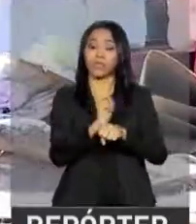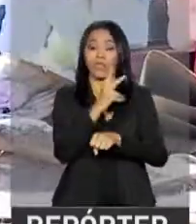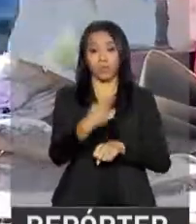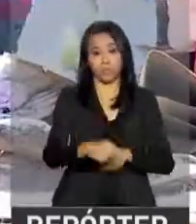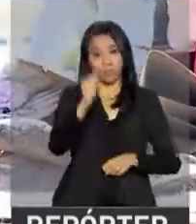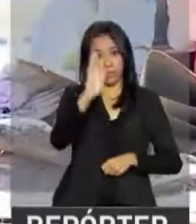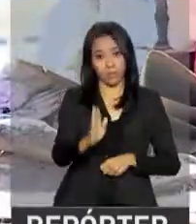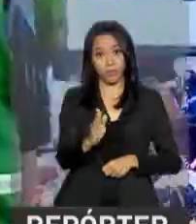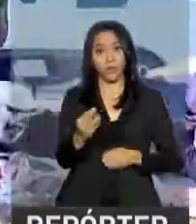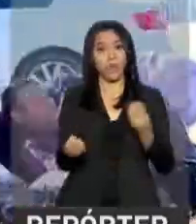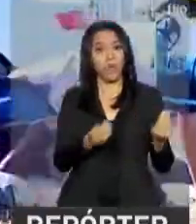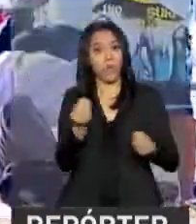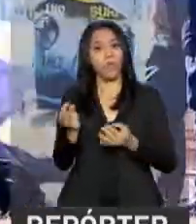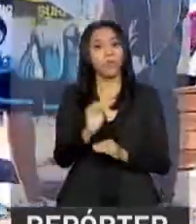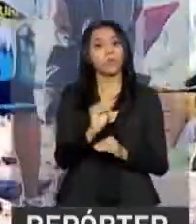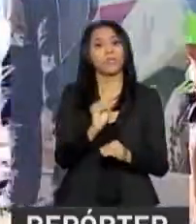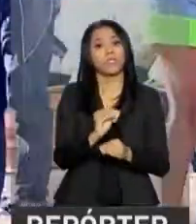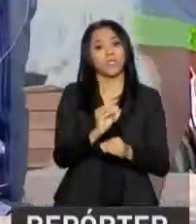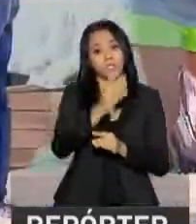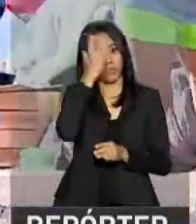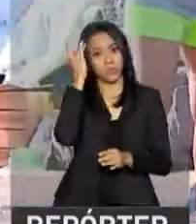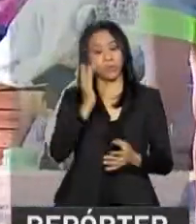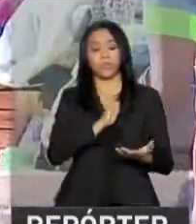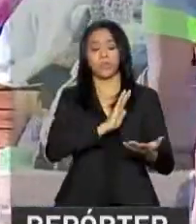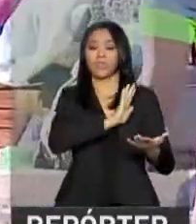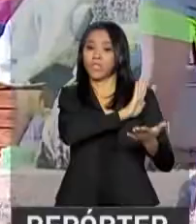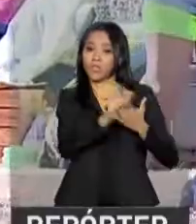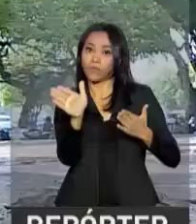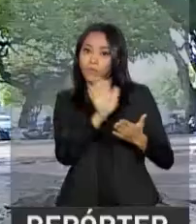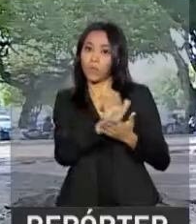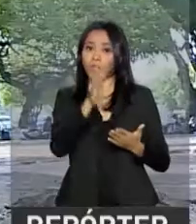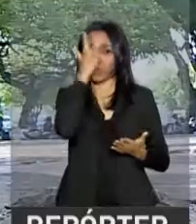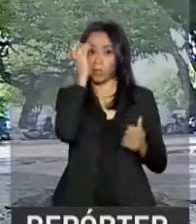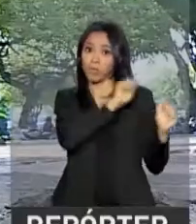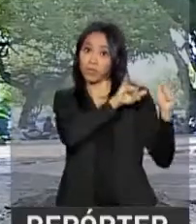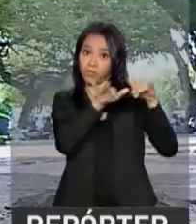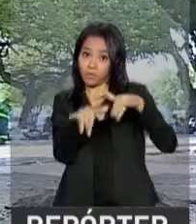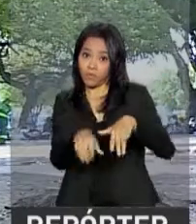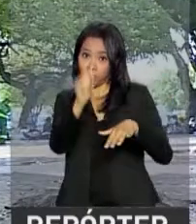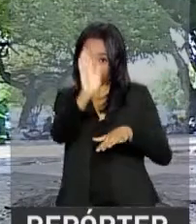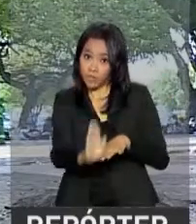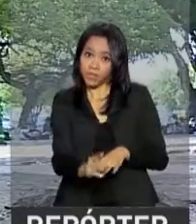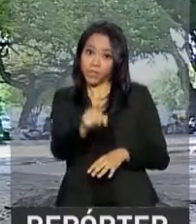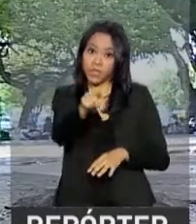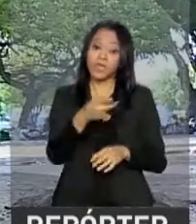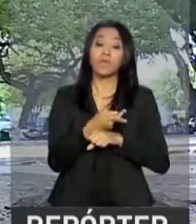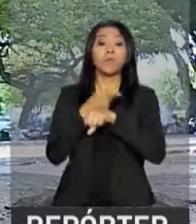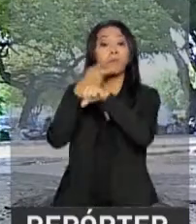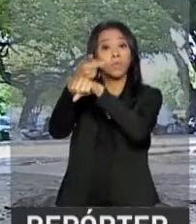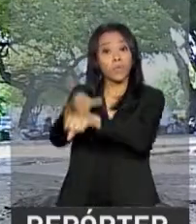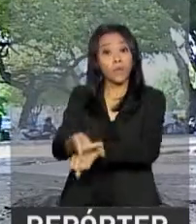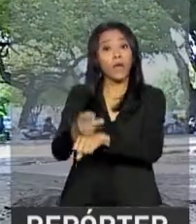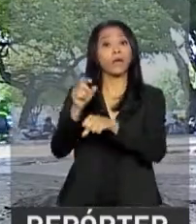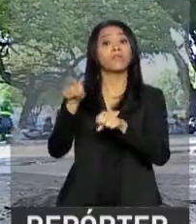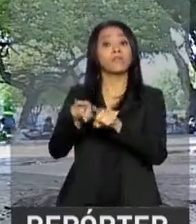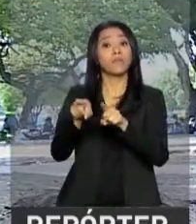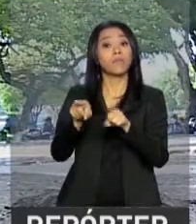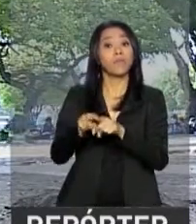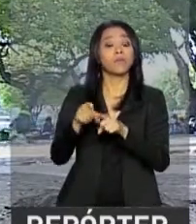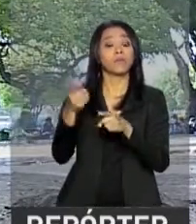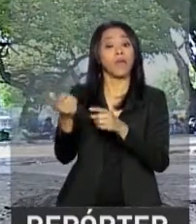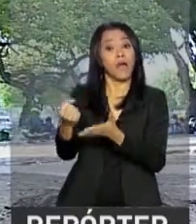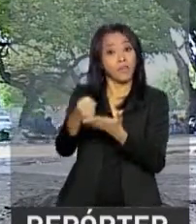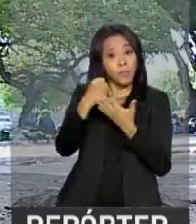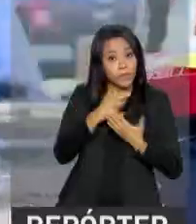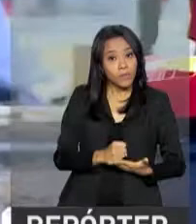e refugiados e também se comprometeu a procurar a comunidade internacional para ajudar o brasil na questão dos imigrantes